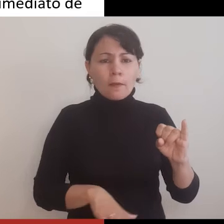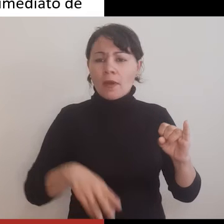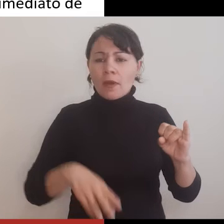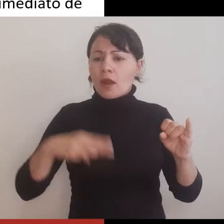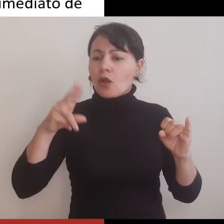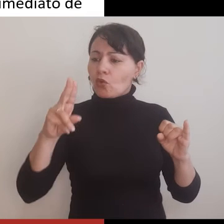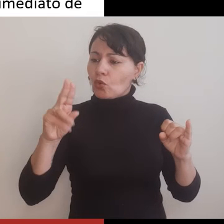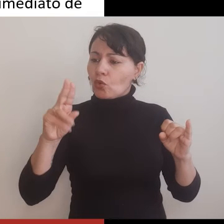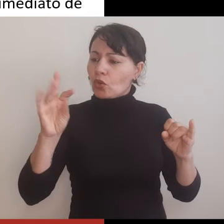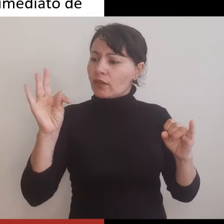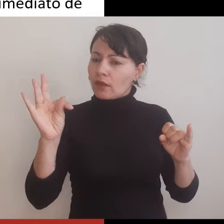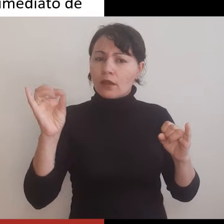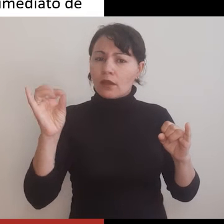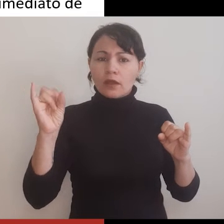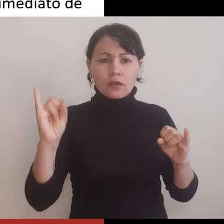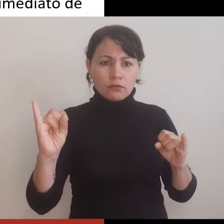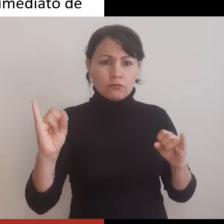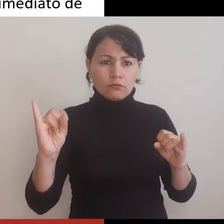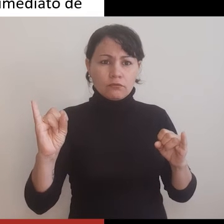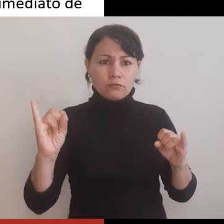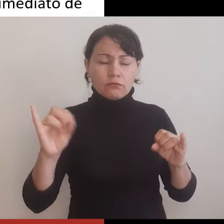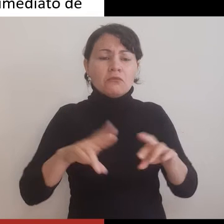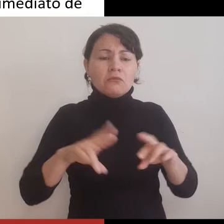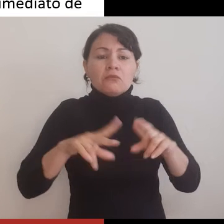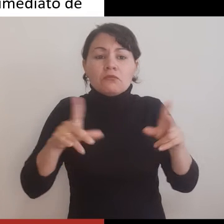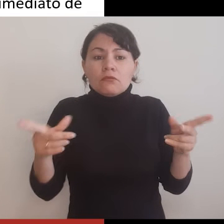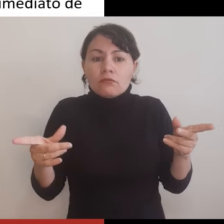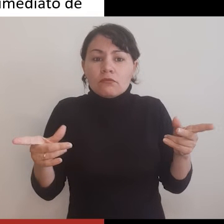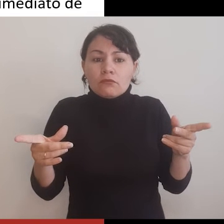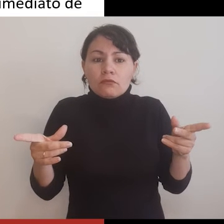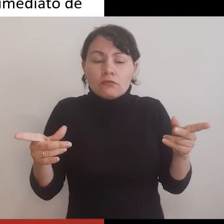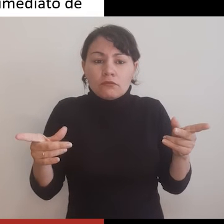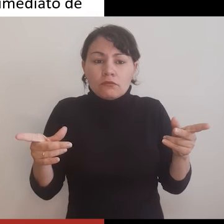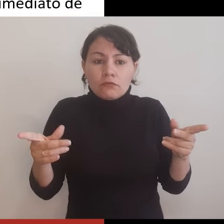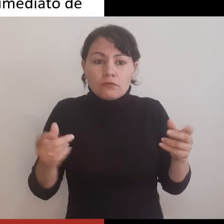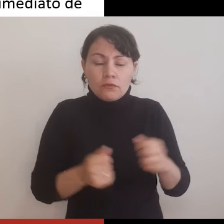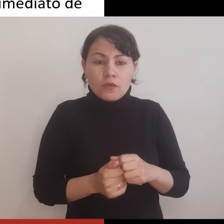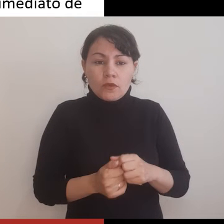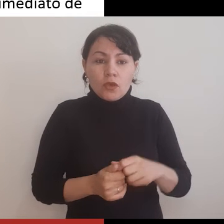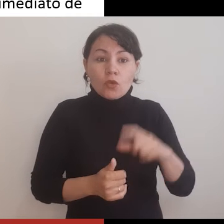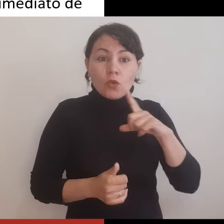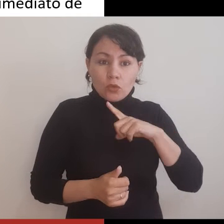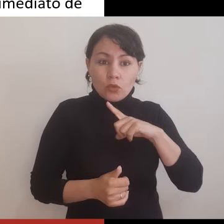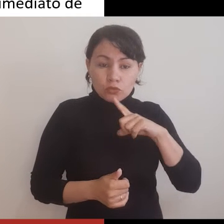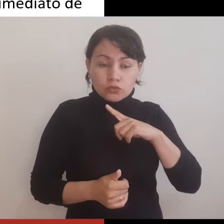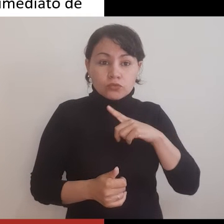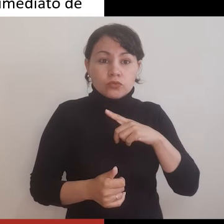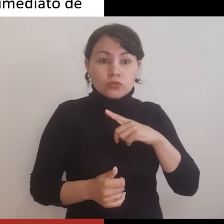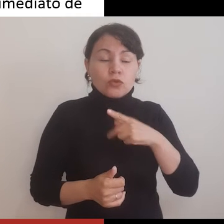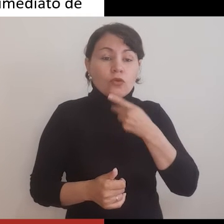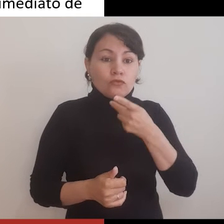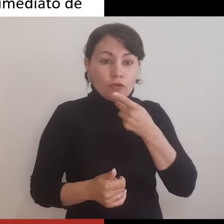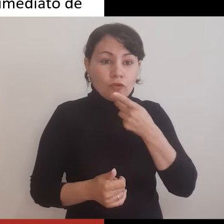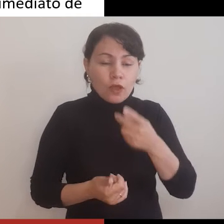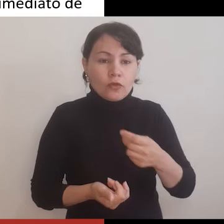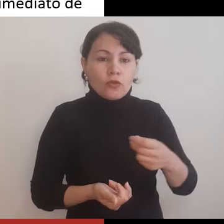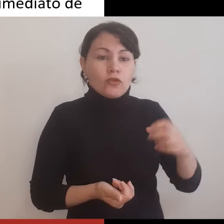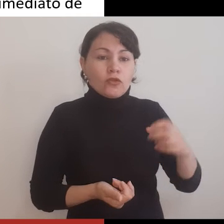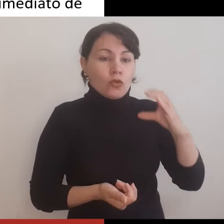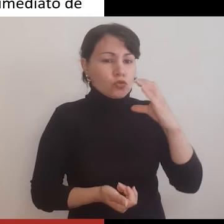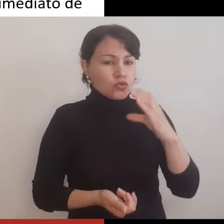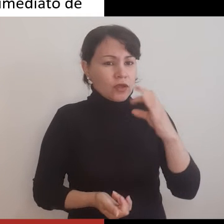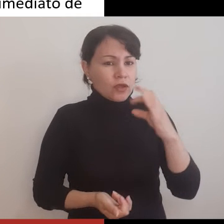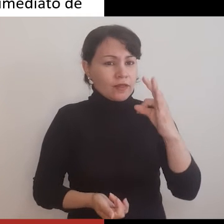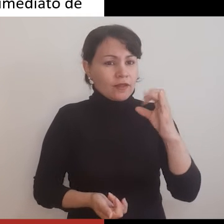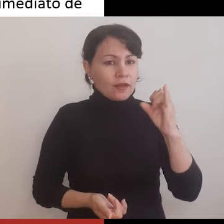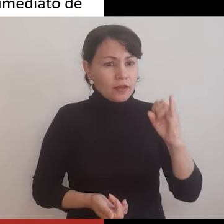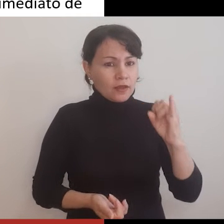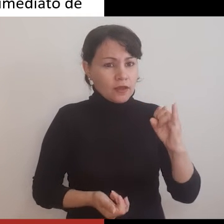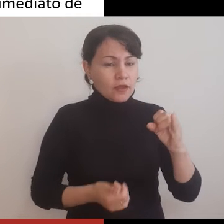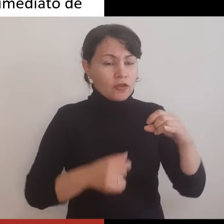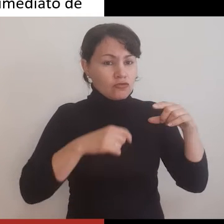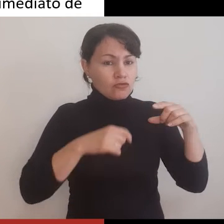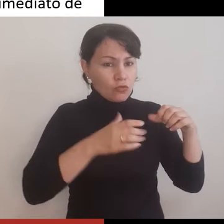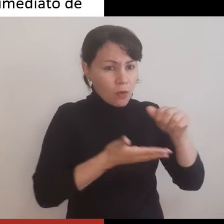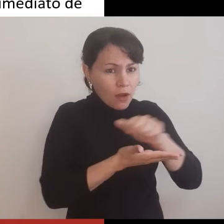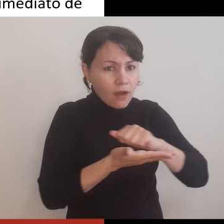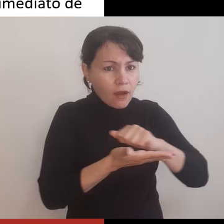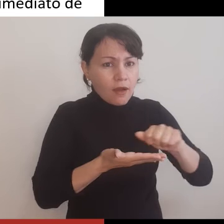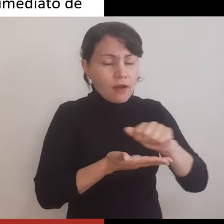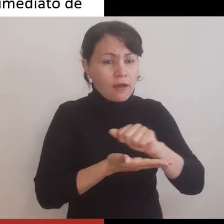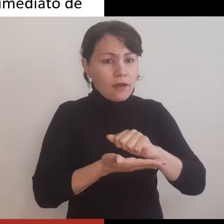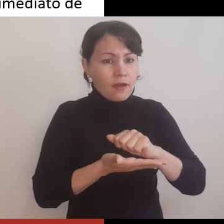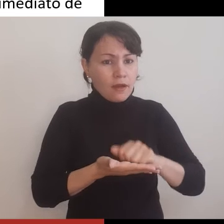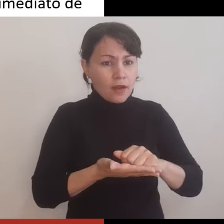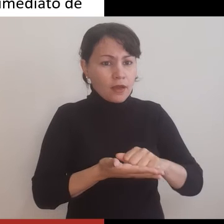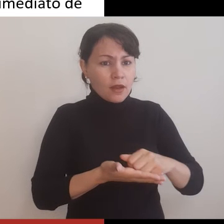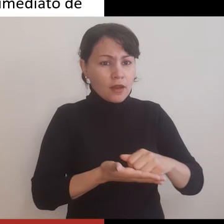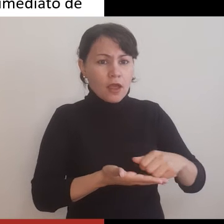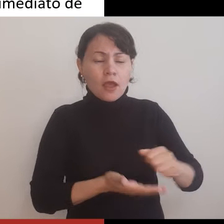É a nomenclatura, né? Quando eu digo que eu tenho um CTI, isso significa que dentro de uma área física, ou